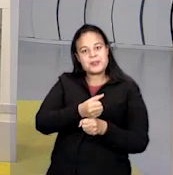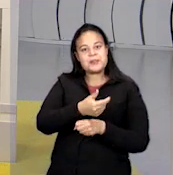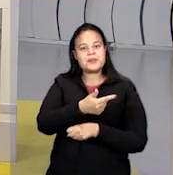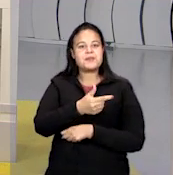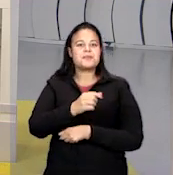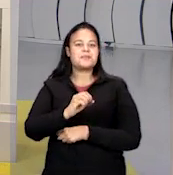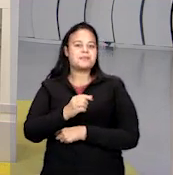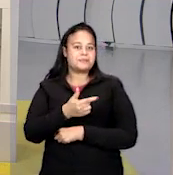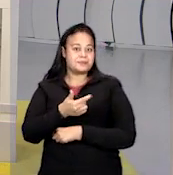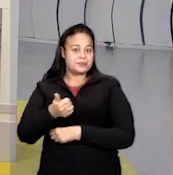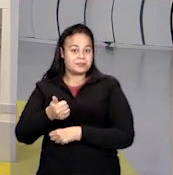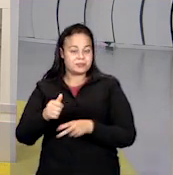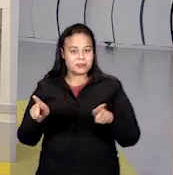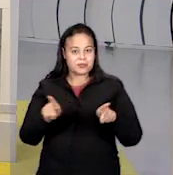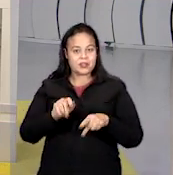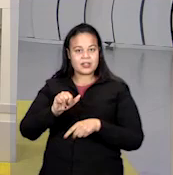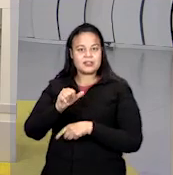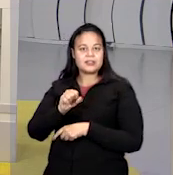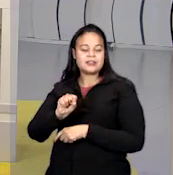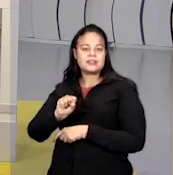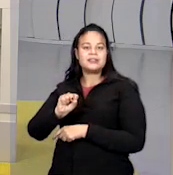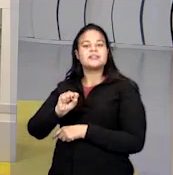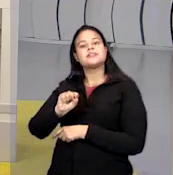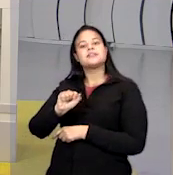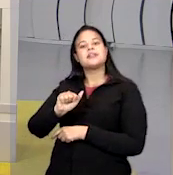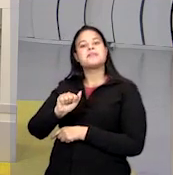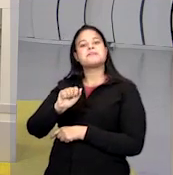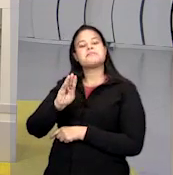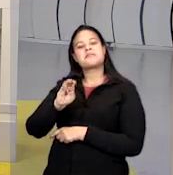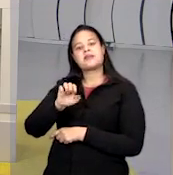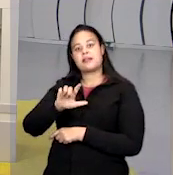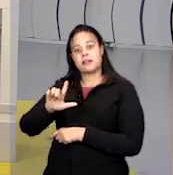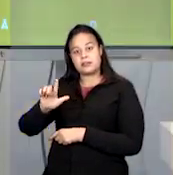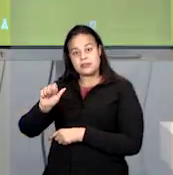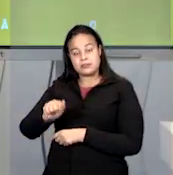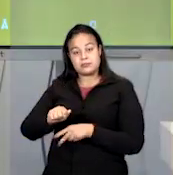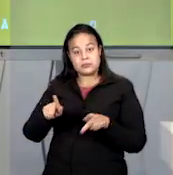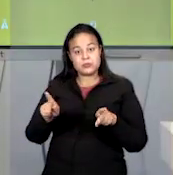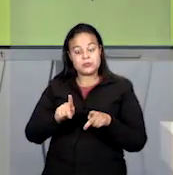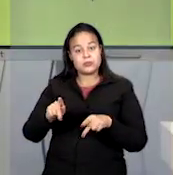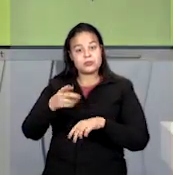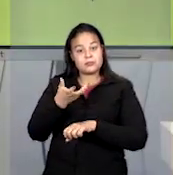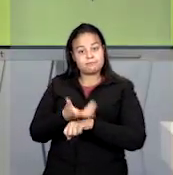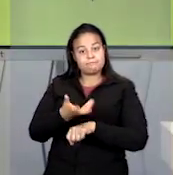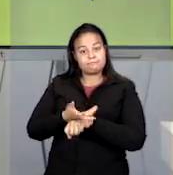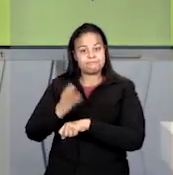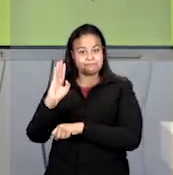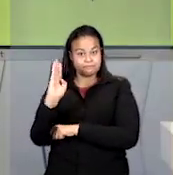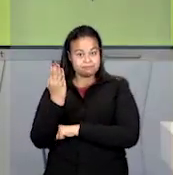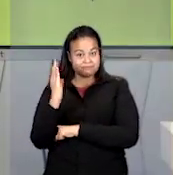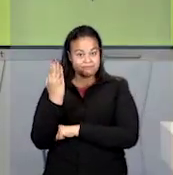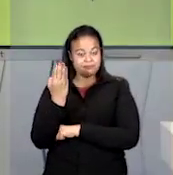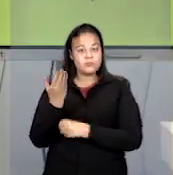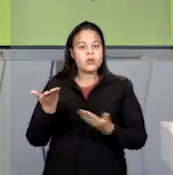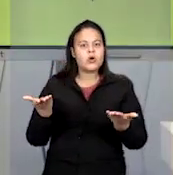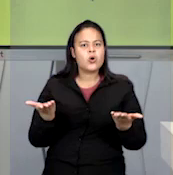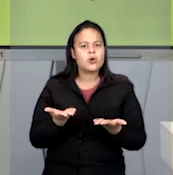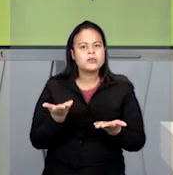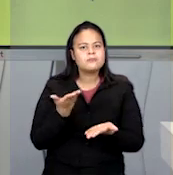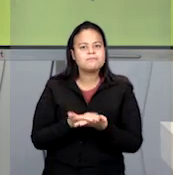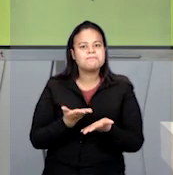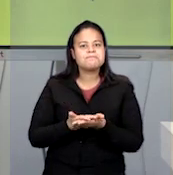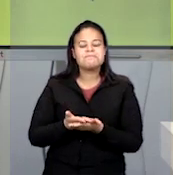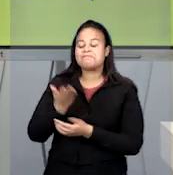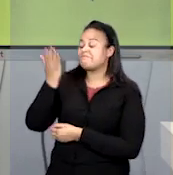2021. Eu sou a professora Isabela, professora de Biologia, e na aula de hoje nós vamos trabalhar esse